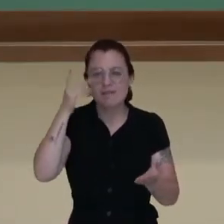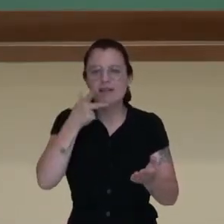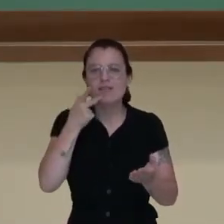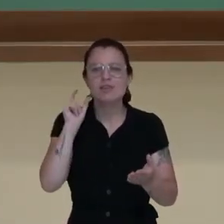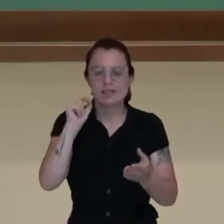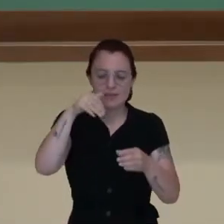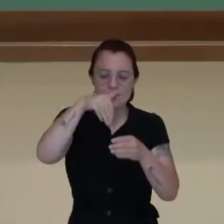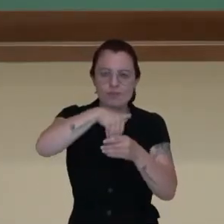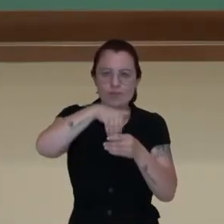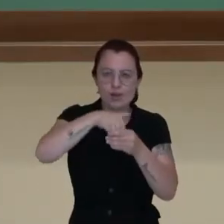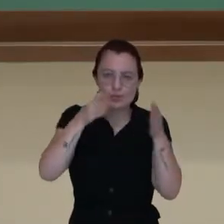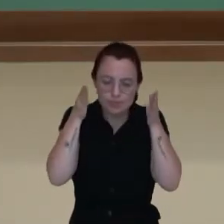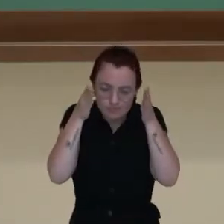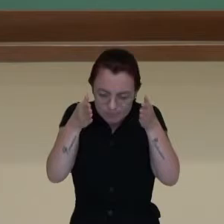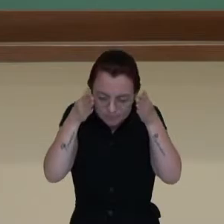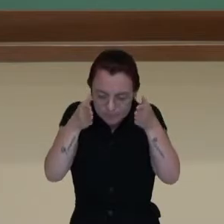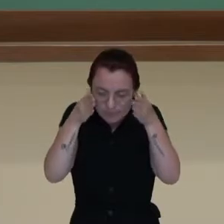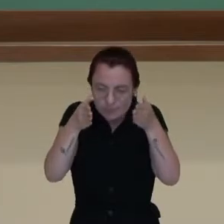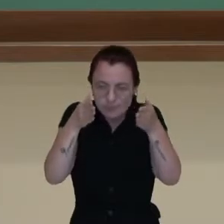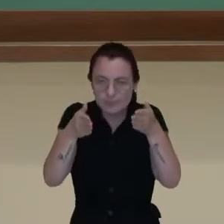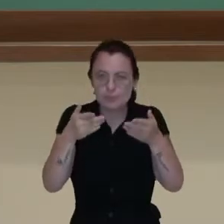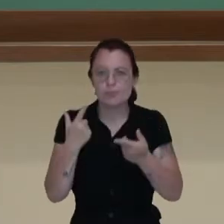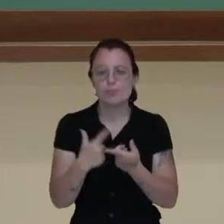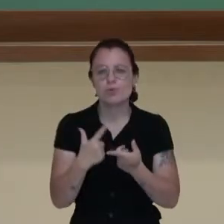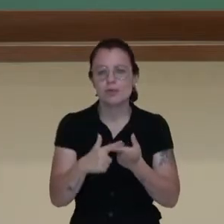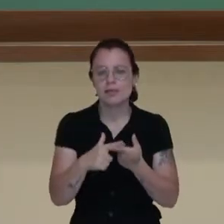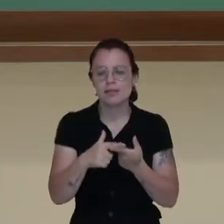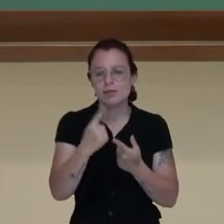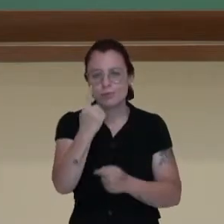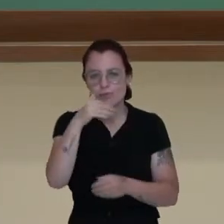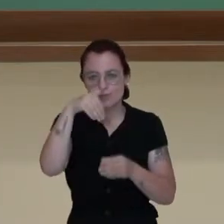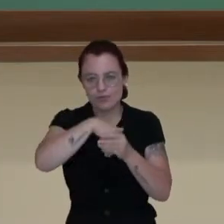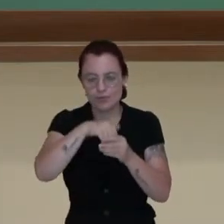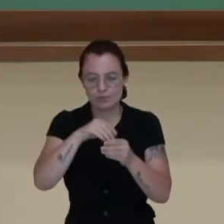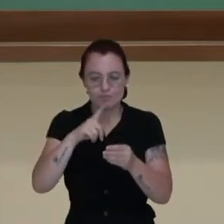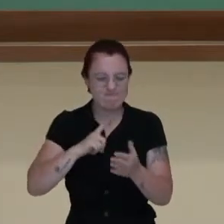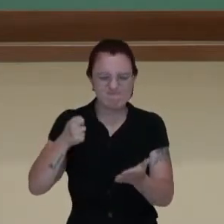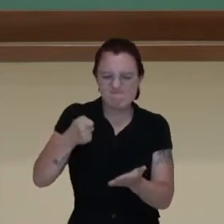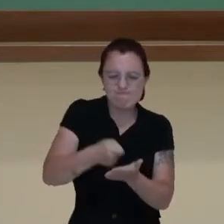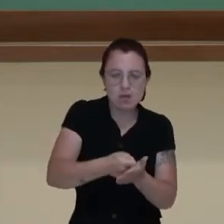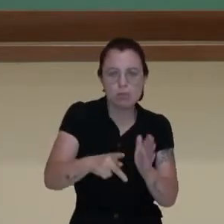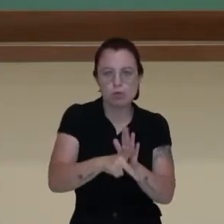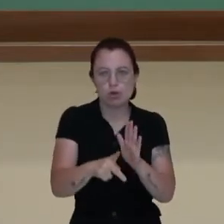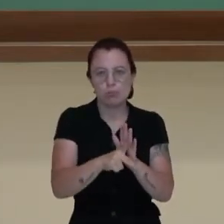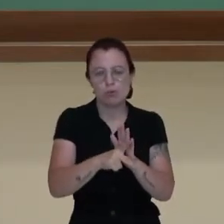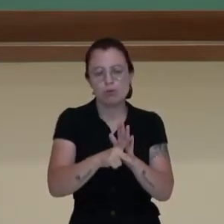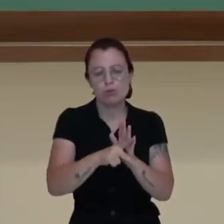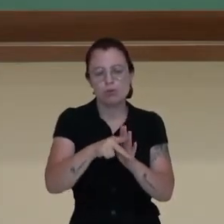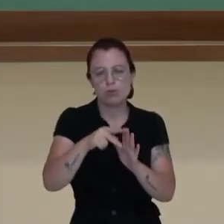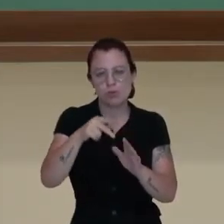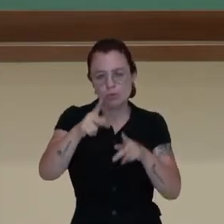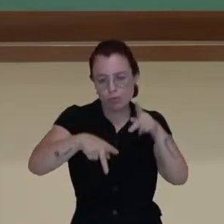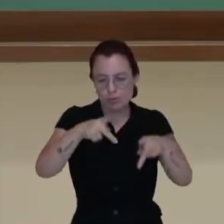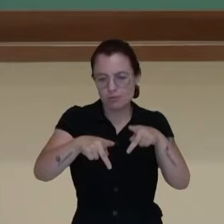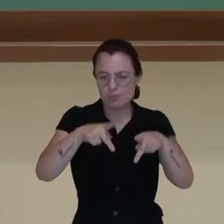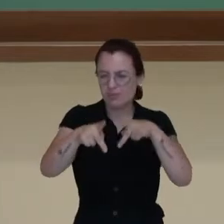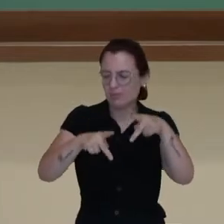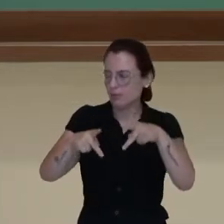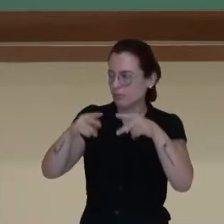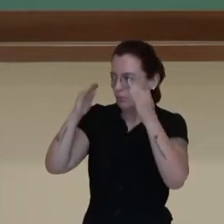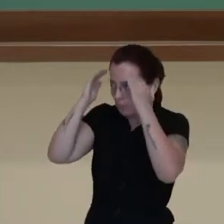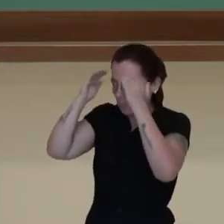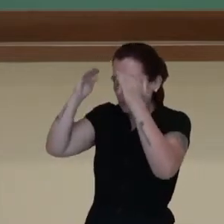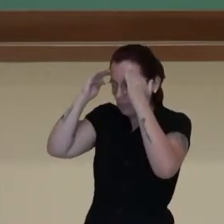cabresto, onde existia um voto que era imposto à população, ou seja, as pessoas que